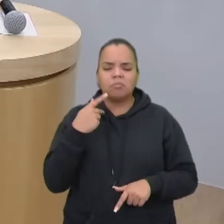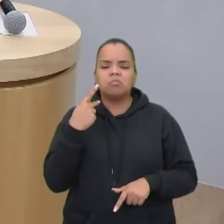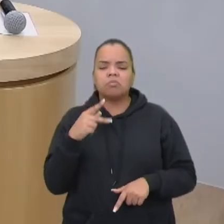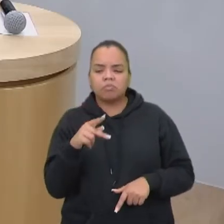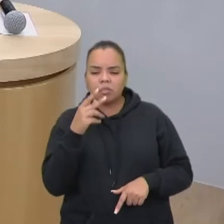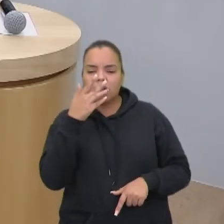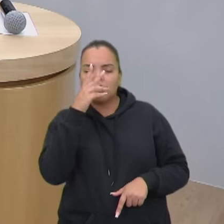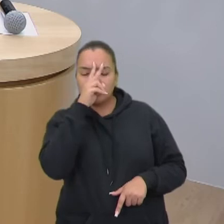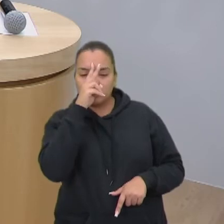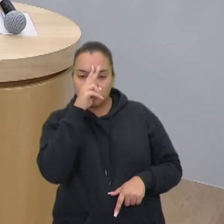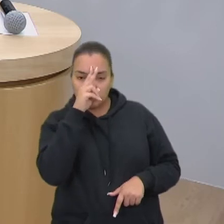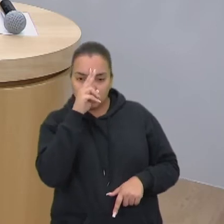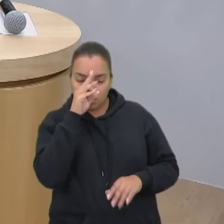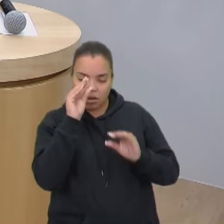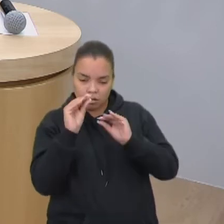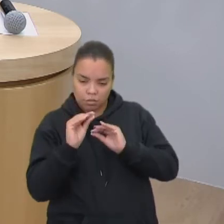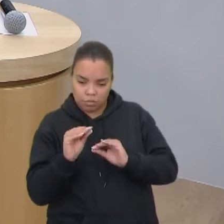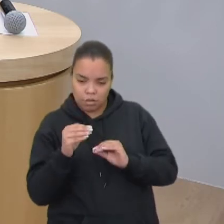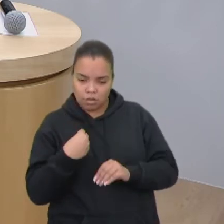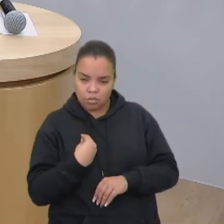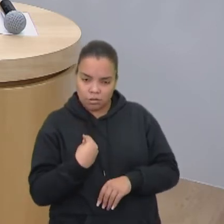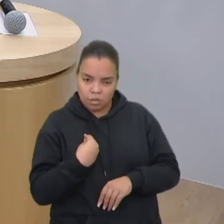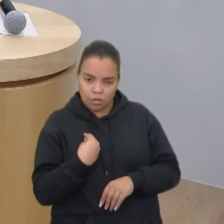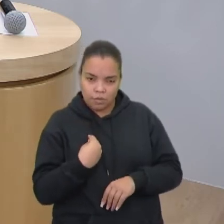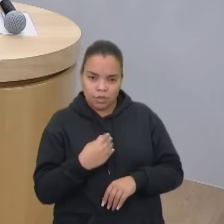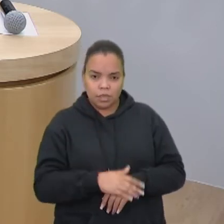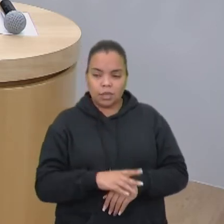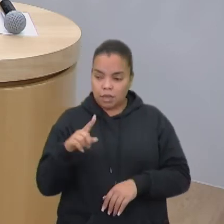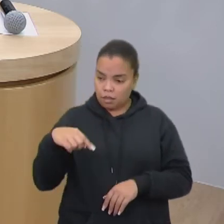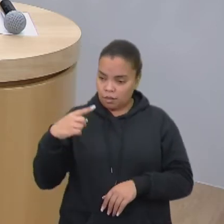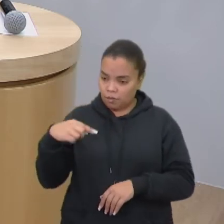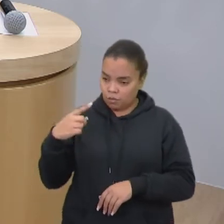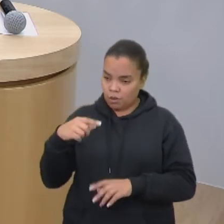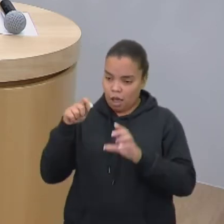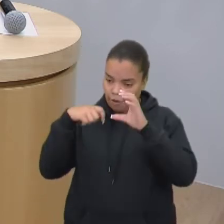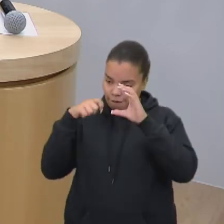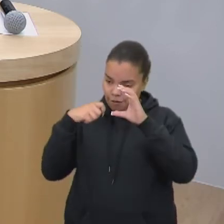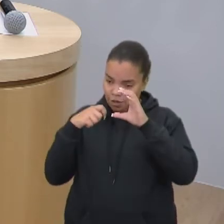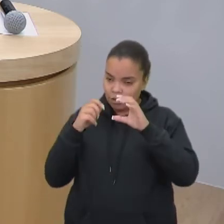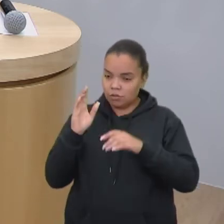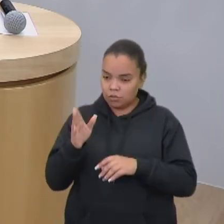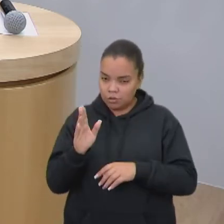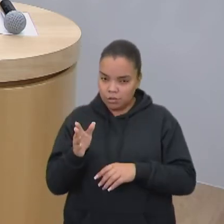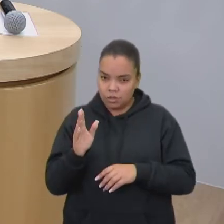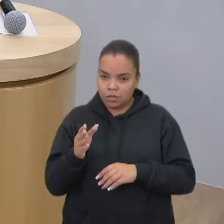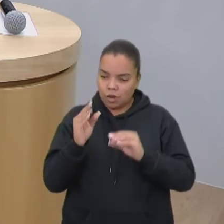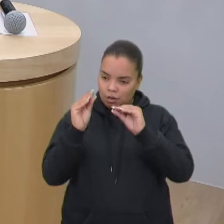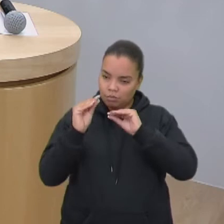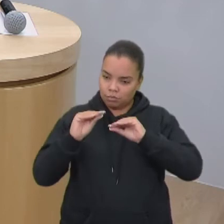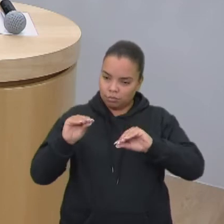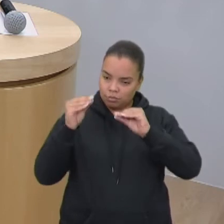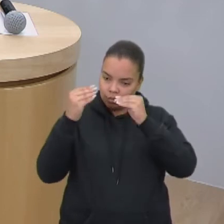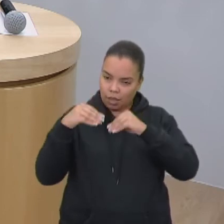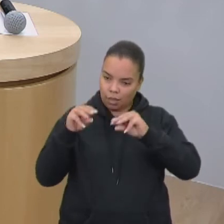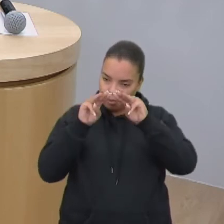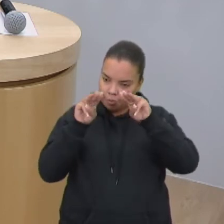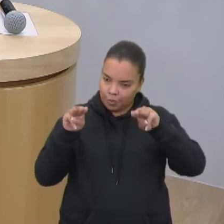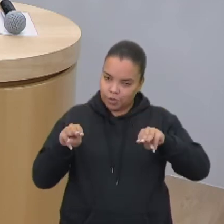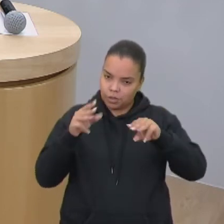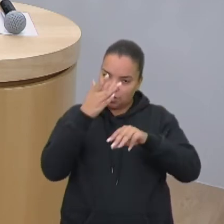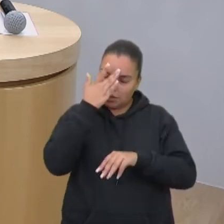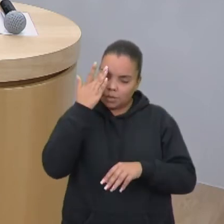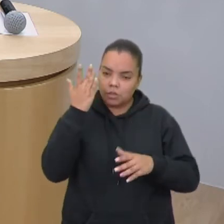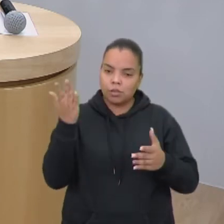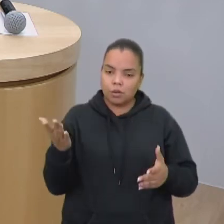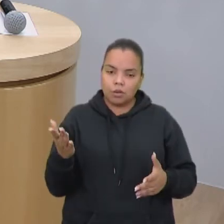Gravar um vídeo e já deixar lá, porque aí os seus netos estão lá na frente, Exato. lá os seus, sei lá, quem que vai ser É depois sempre de bom você. deixar o registro. Falar assim, ó, eu não vou